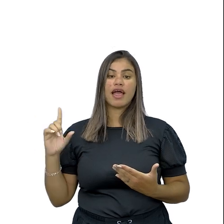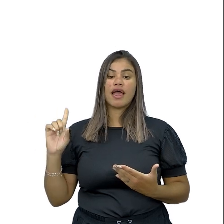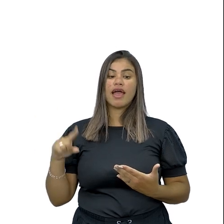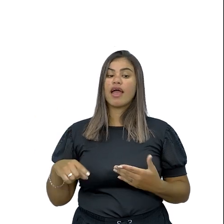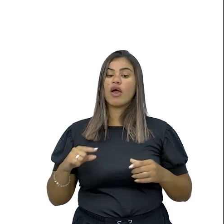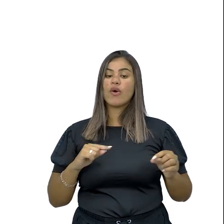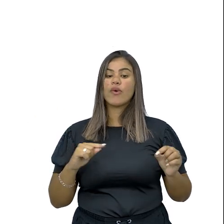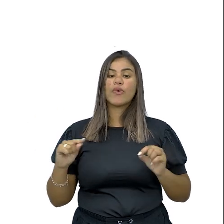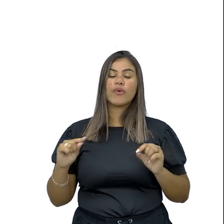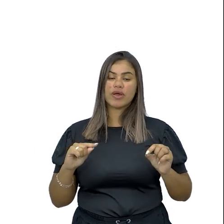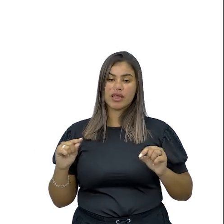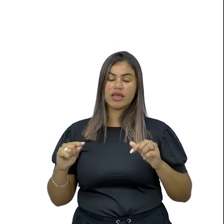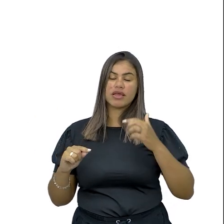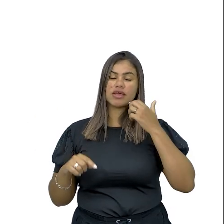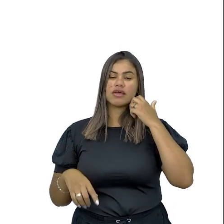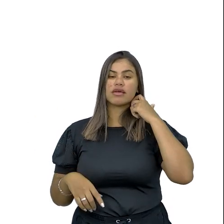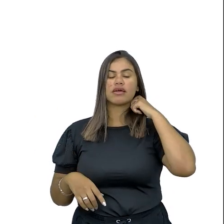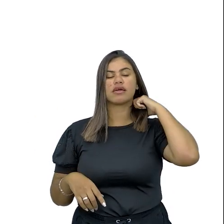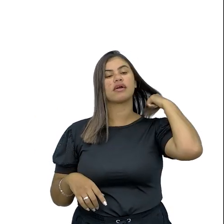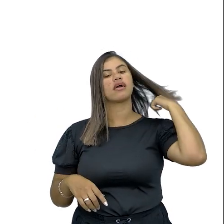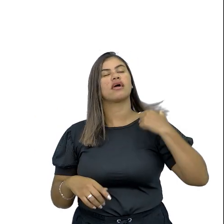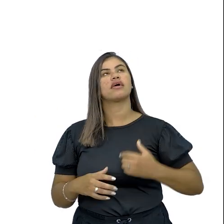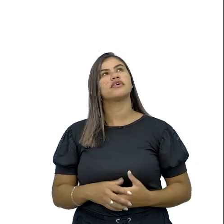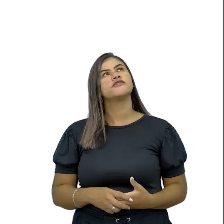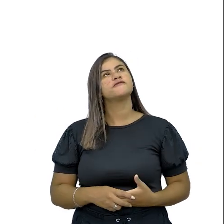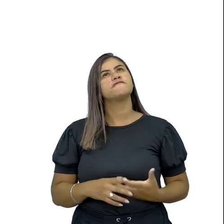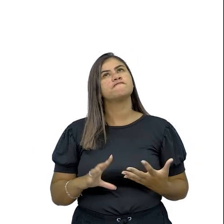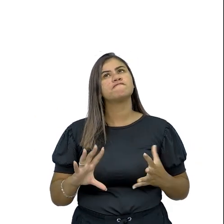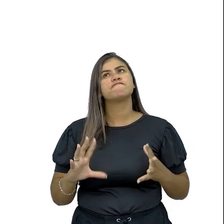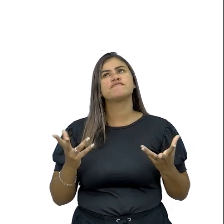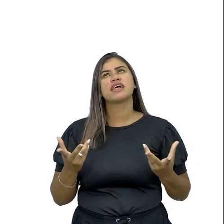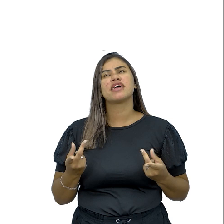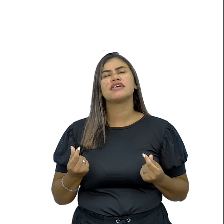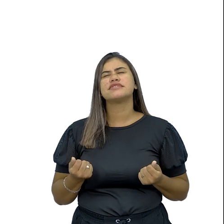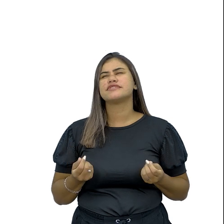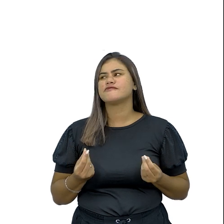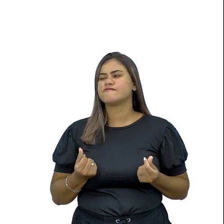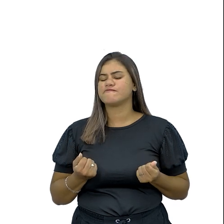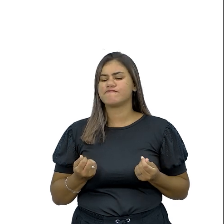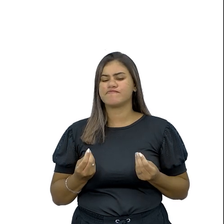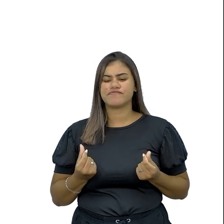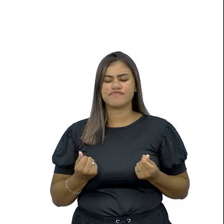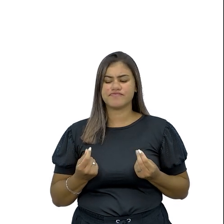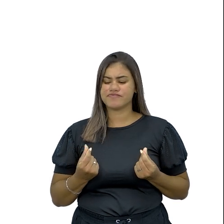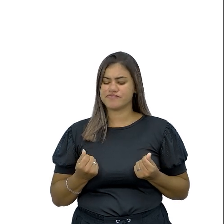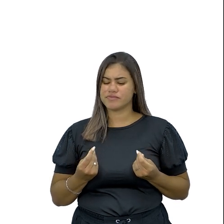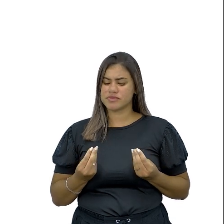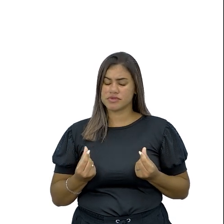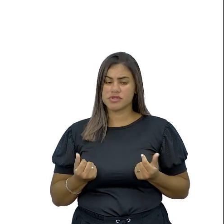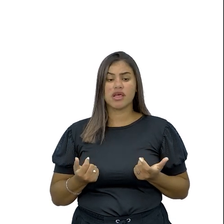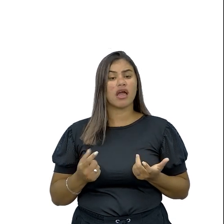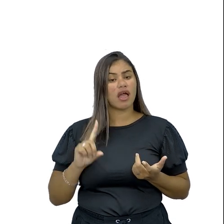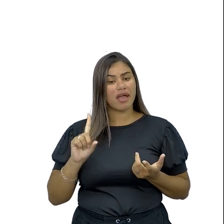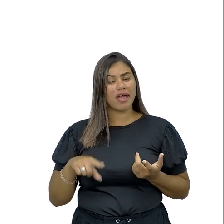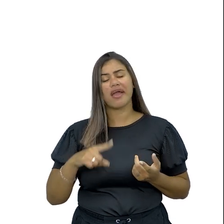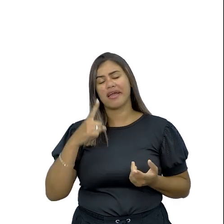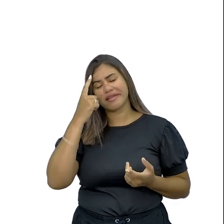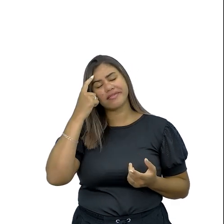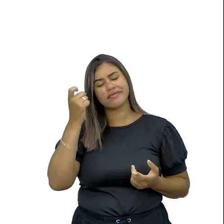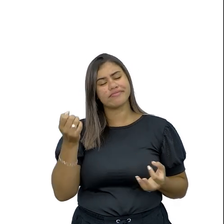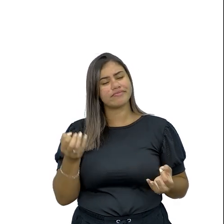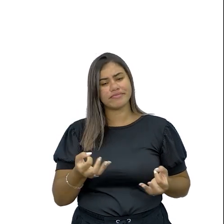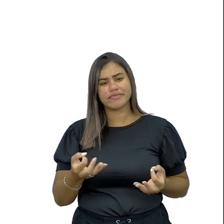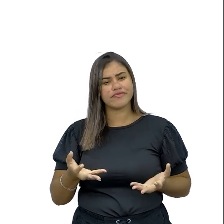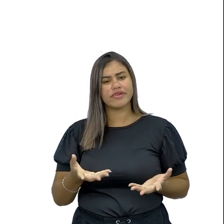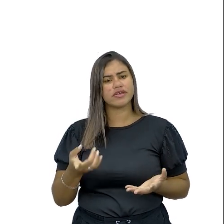a situação mais, como é que eu digo, como é que eu posso dizer? A situação idealizada, a situação que